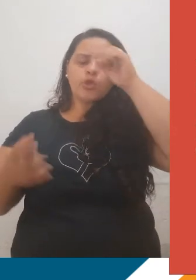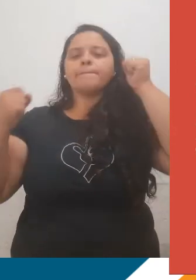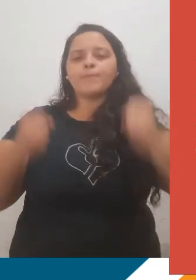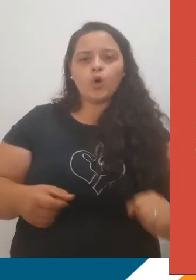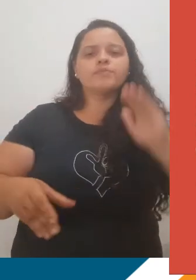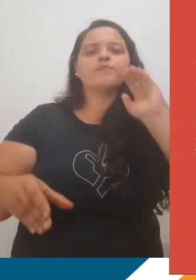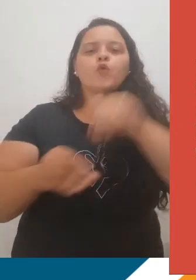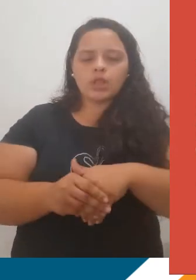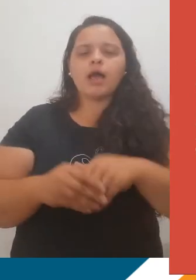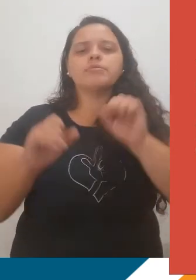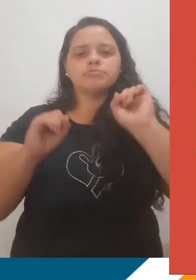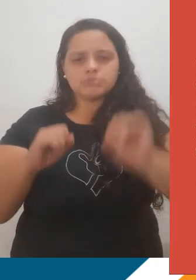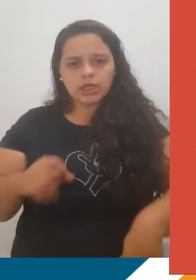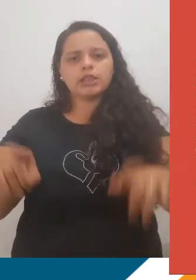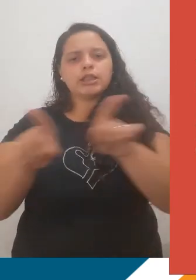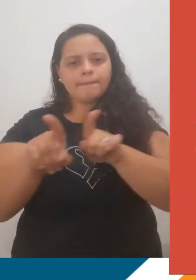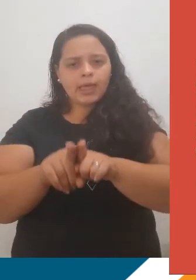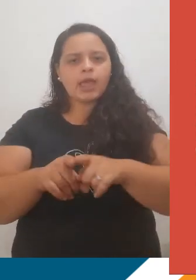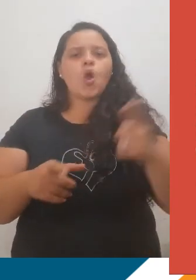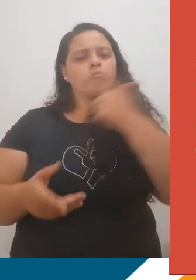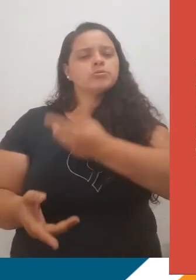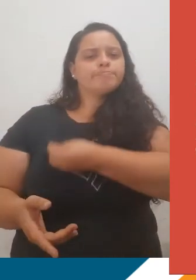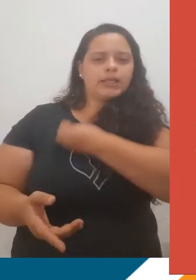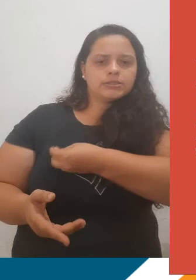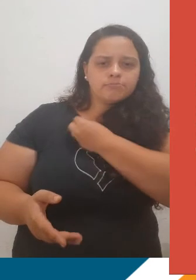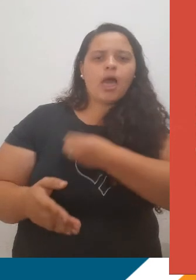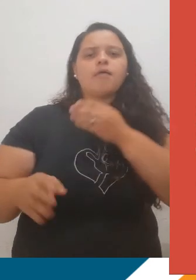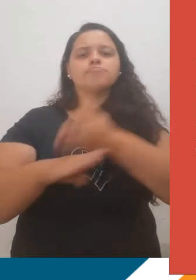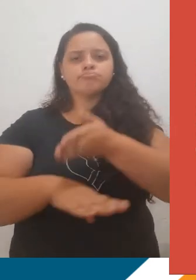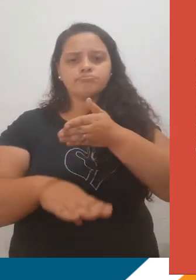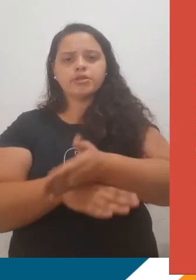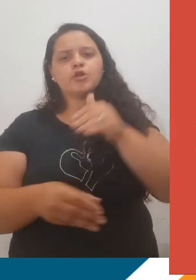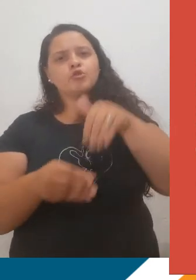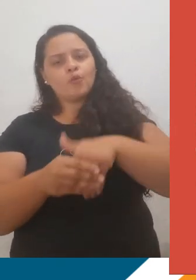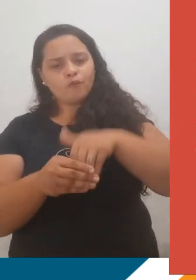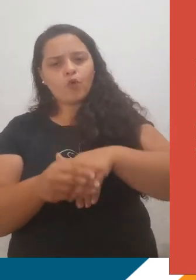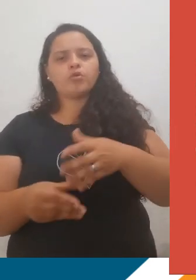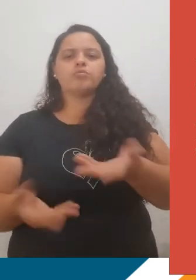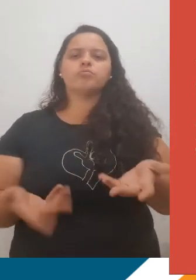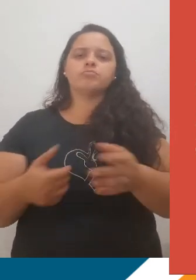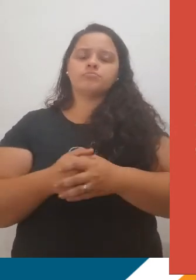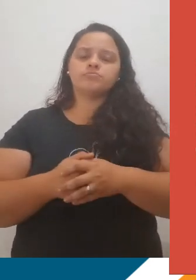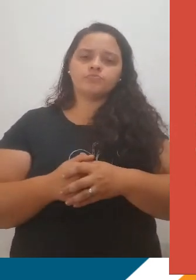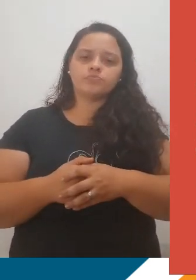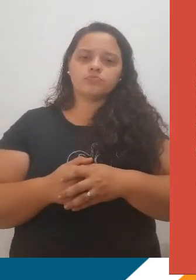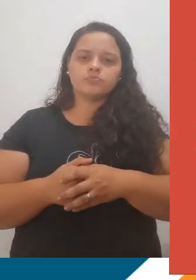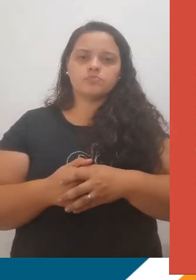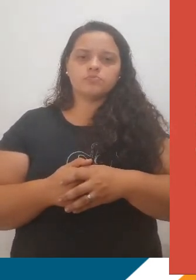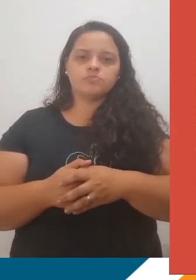que eles também pudessem participar do voto, né, da vida política de forma mais